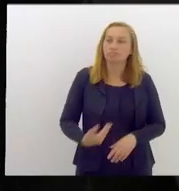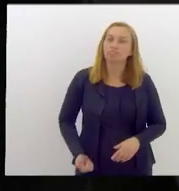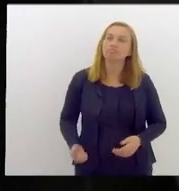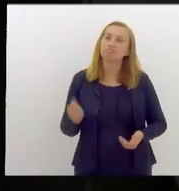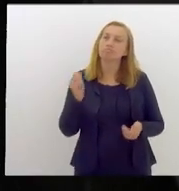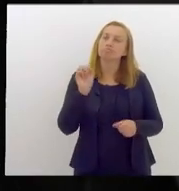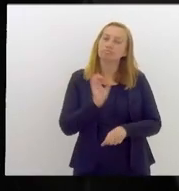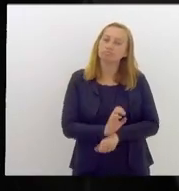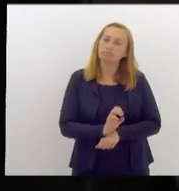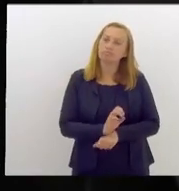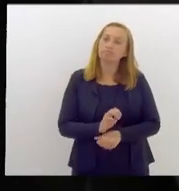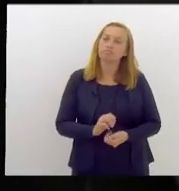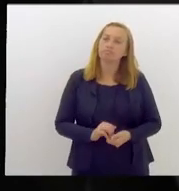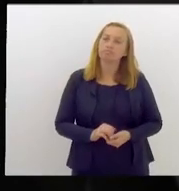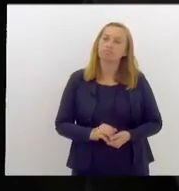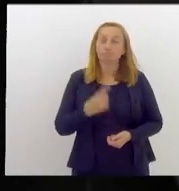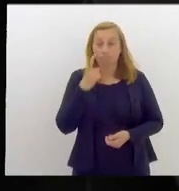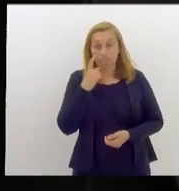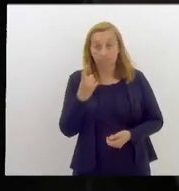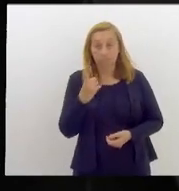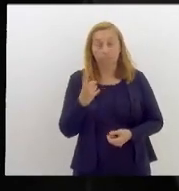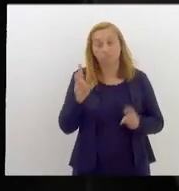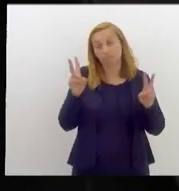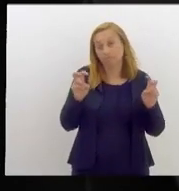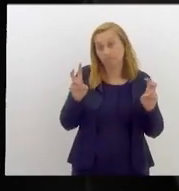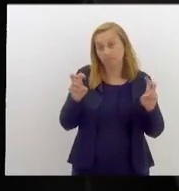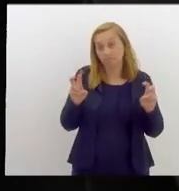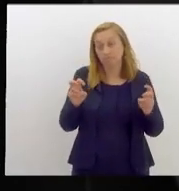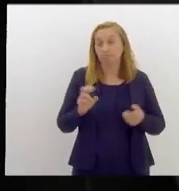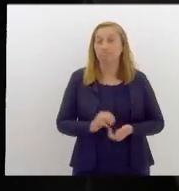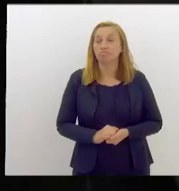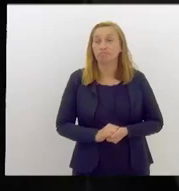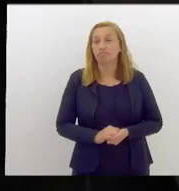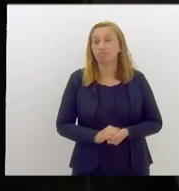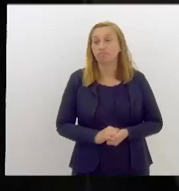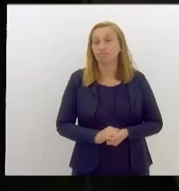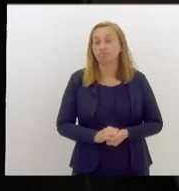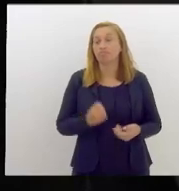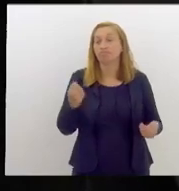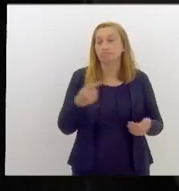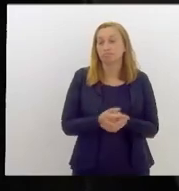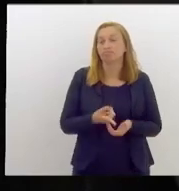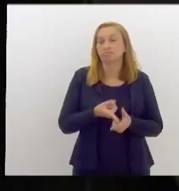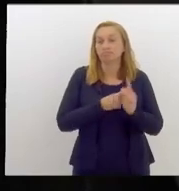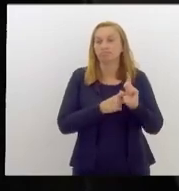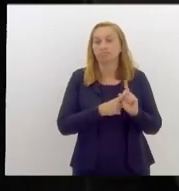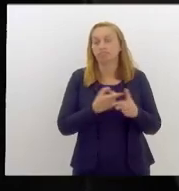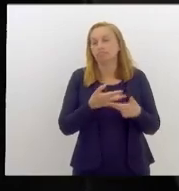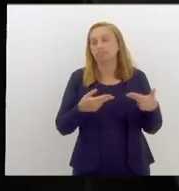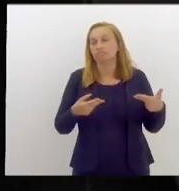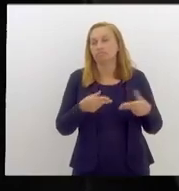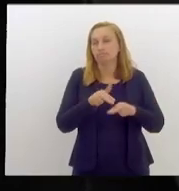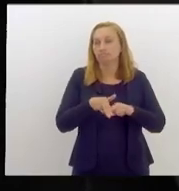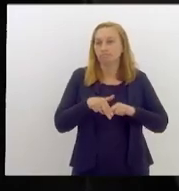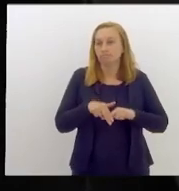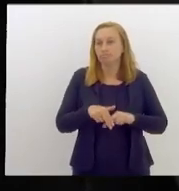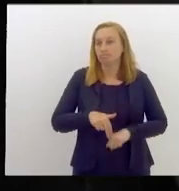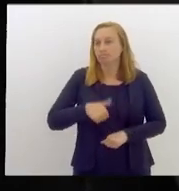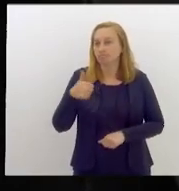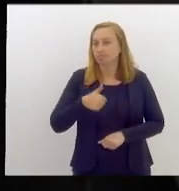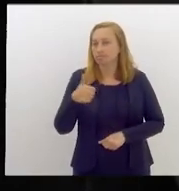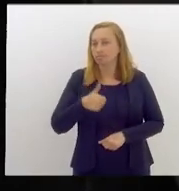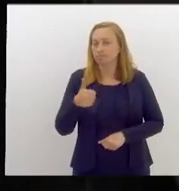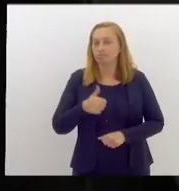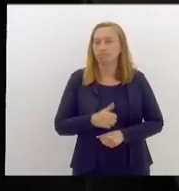revelamos a aulas vistos uma situação absolutamente inaceitável de pagamento dessa dívida por várias razões então então primeiro trazendo